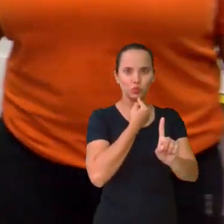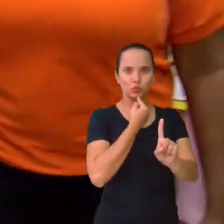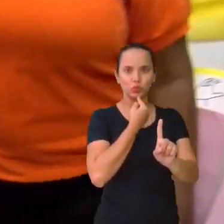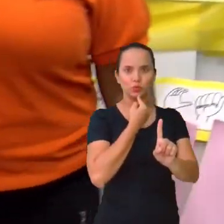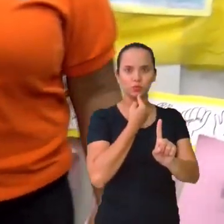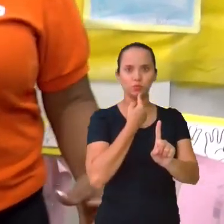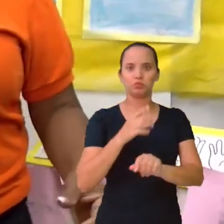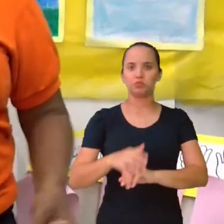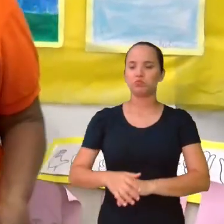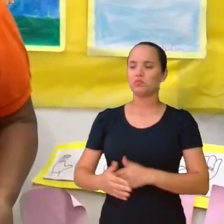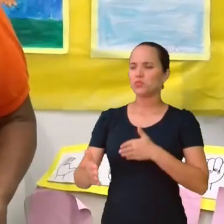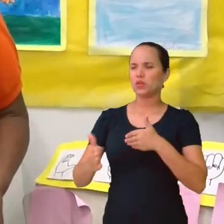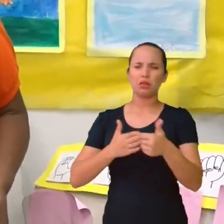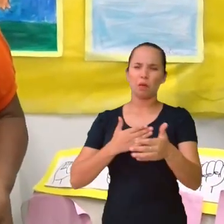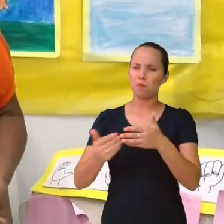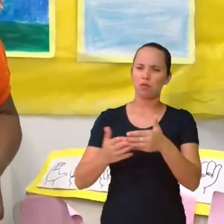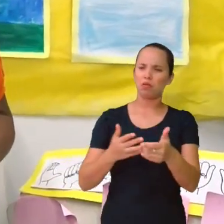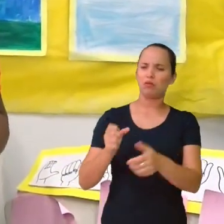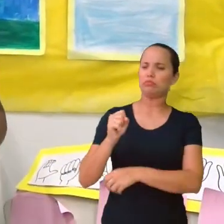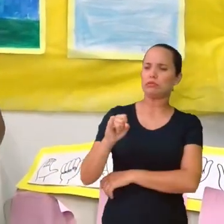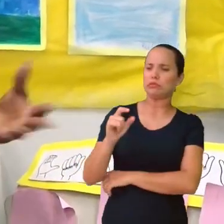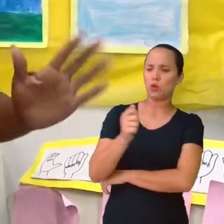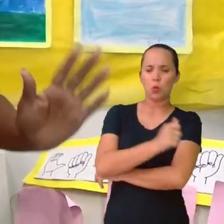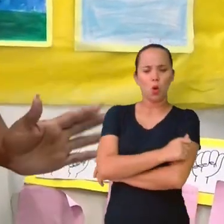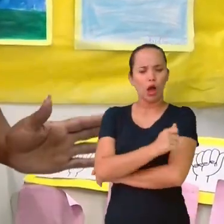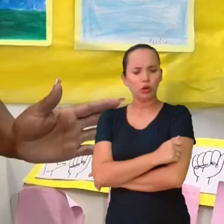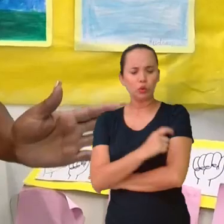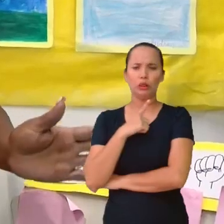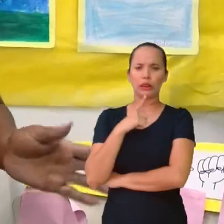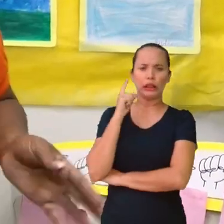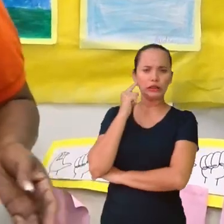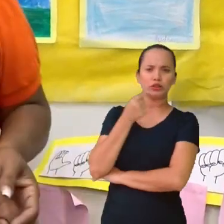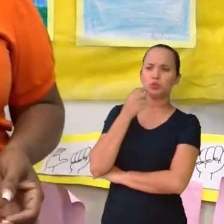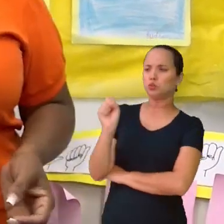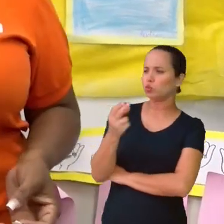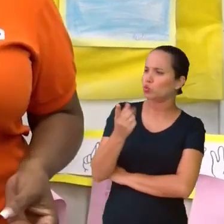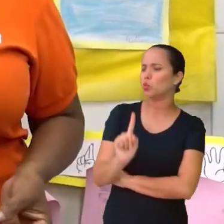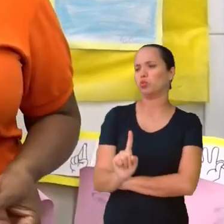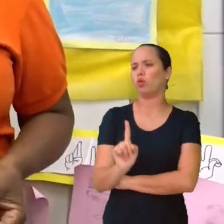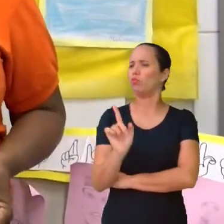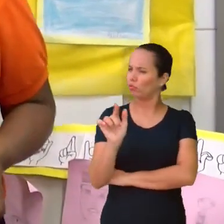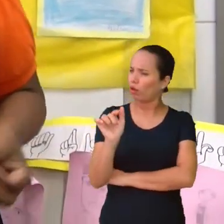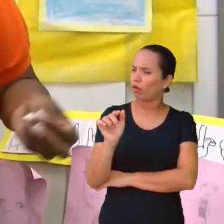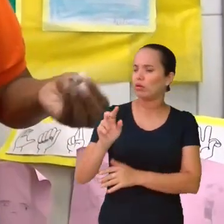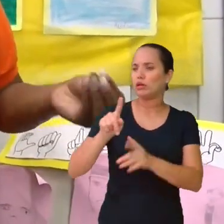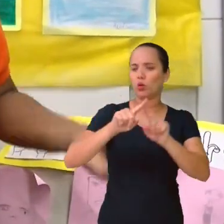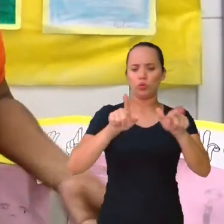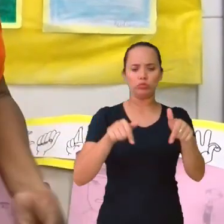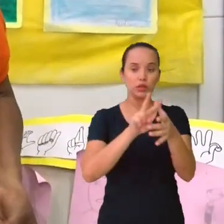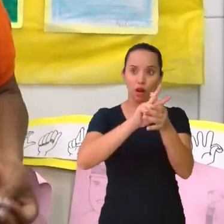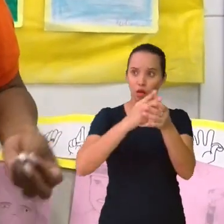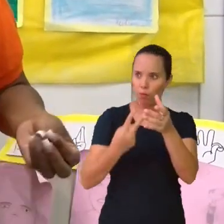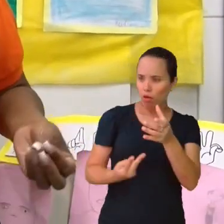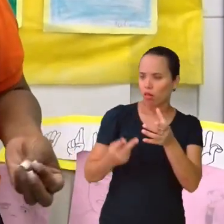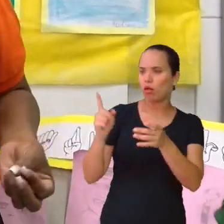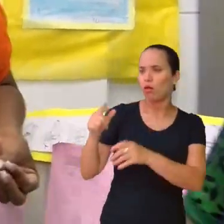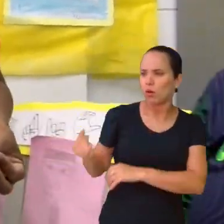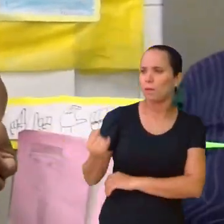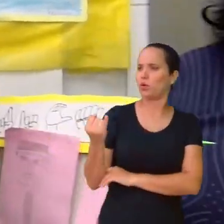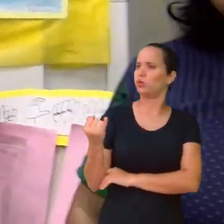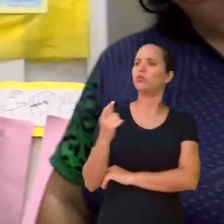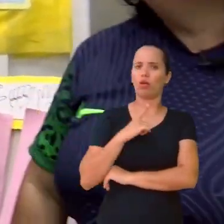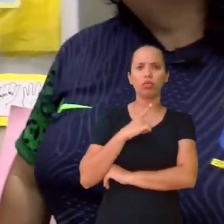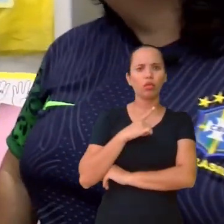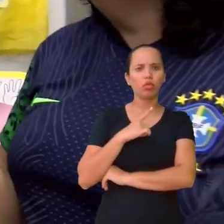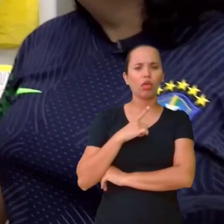que tenha o estudante com surdez ou não, não sim, é isso que tenha sim. sala bilíngue ou não, é importante. É importante. Não é